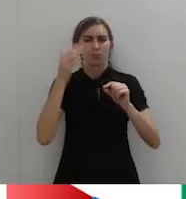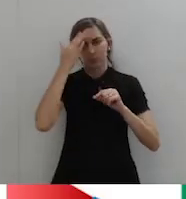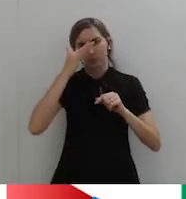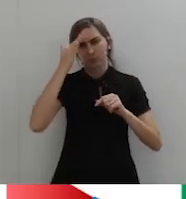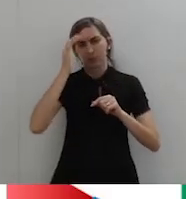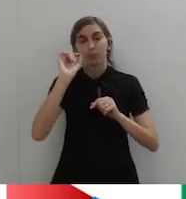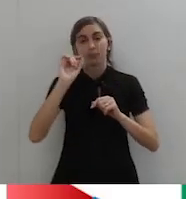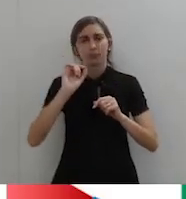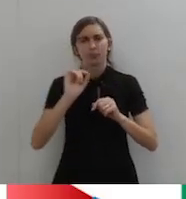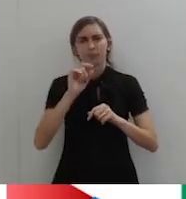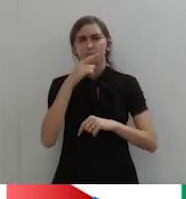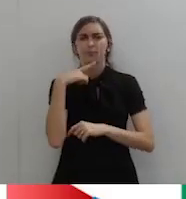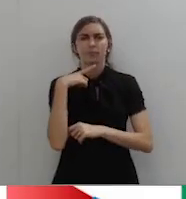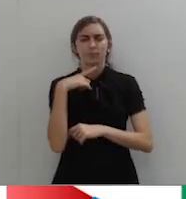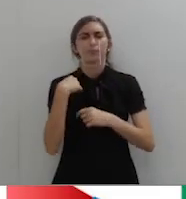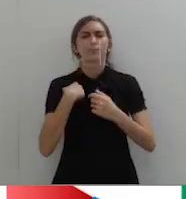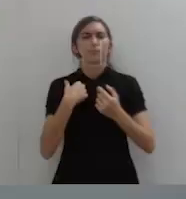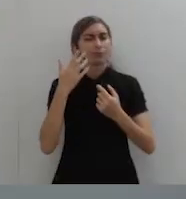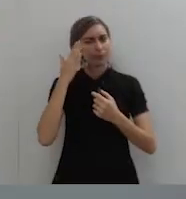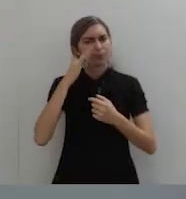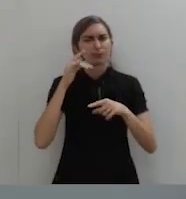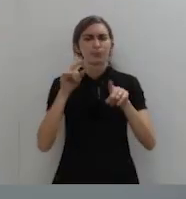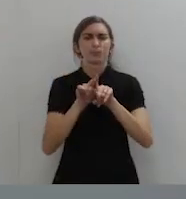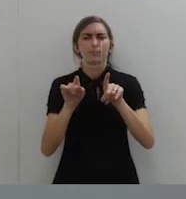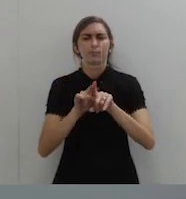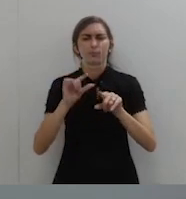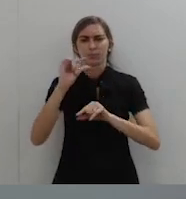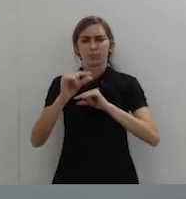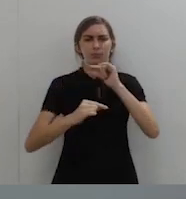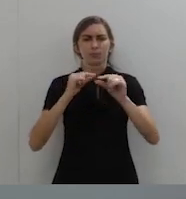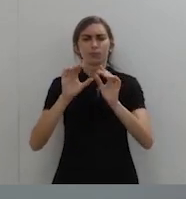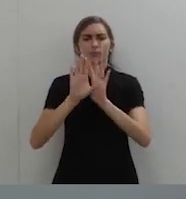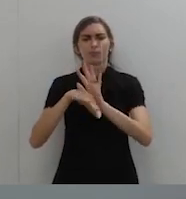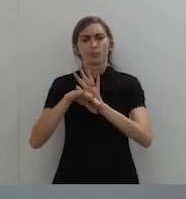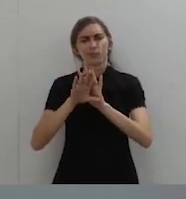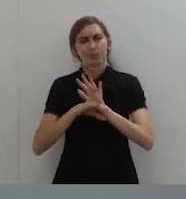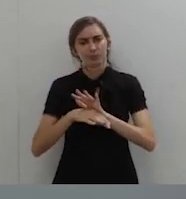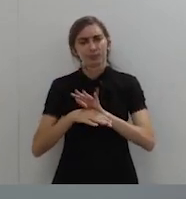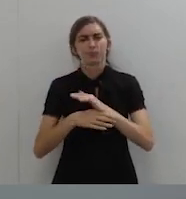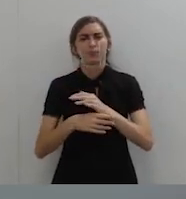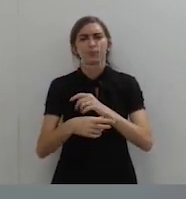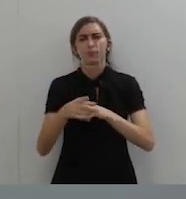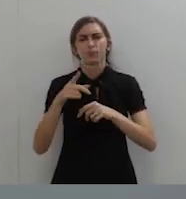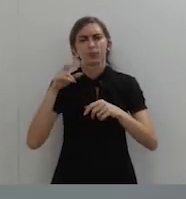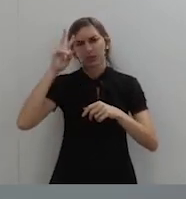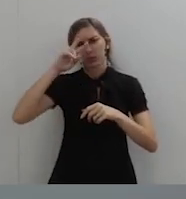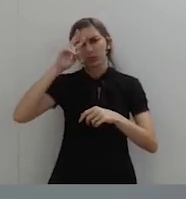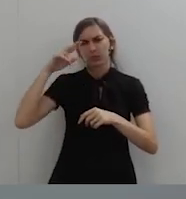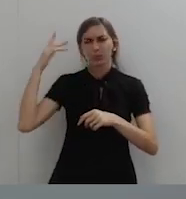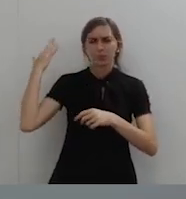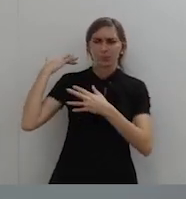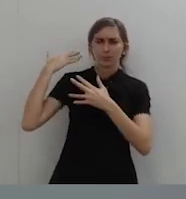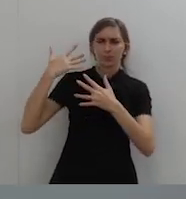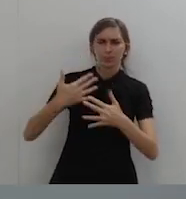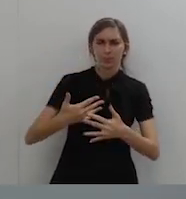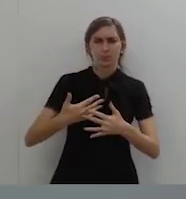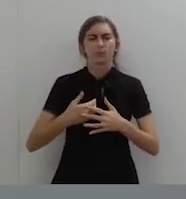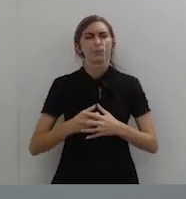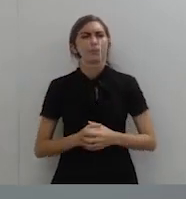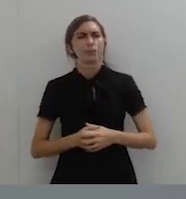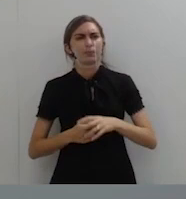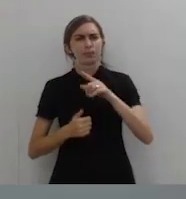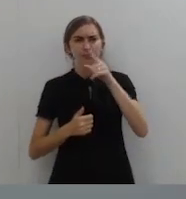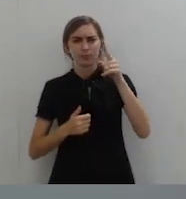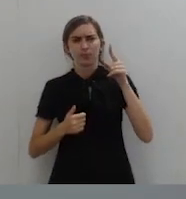poder entender o que são jogos, a gente vai entender também um pouquinho dos seus conceitos e da historicidade dos